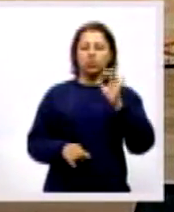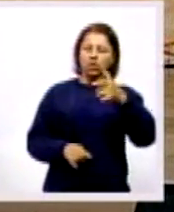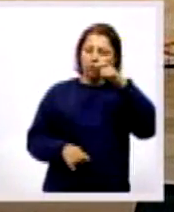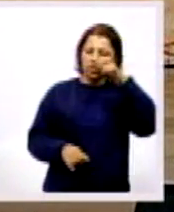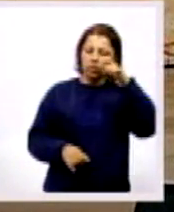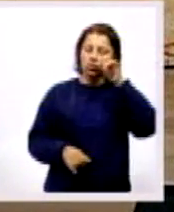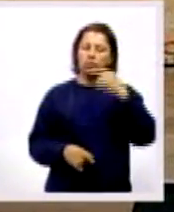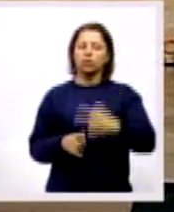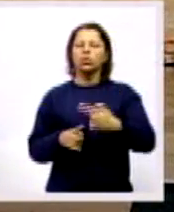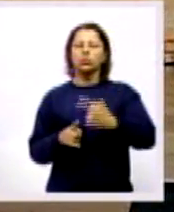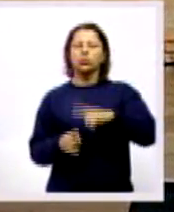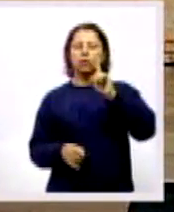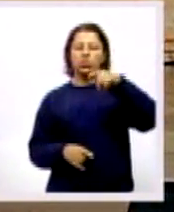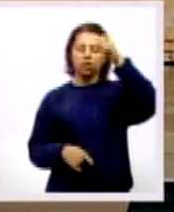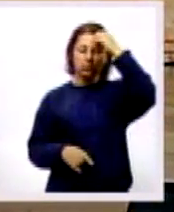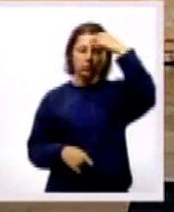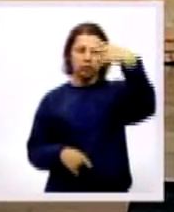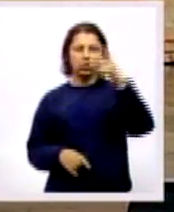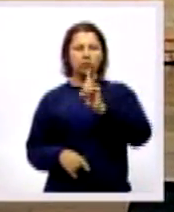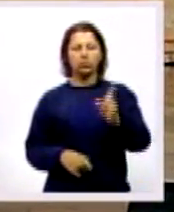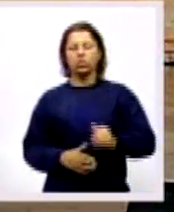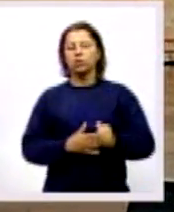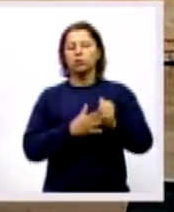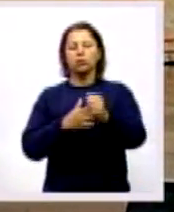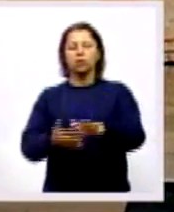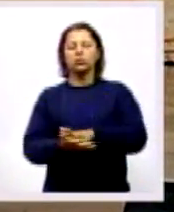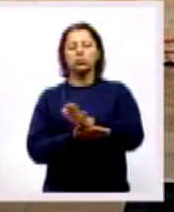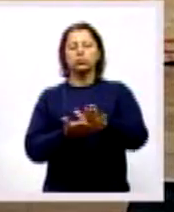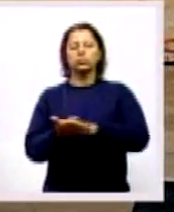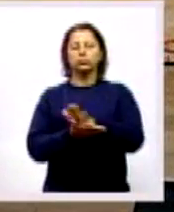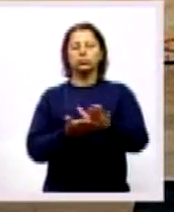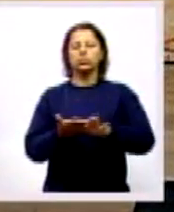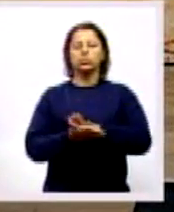cuja inteligência não leva a nada.